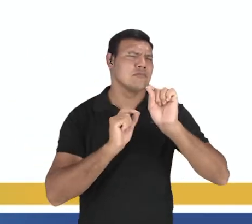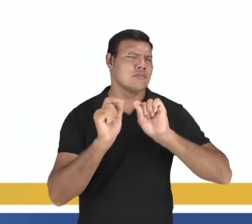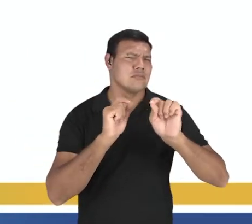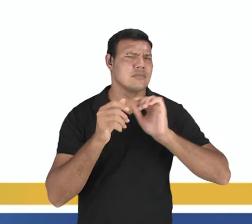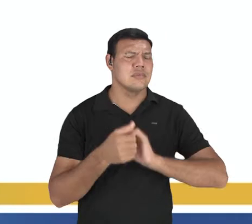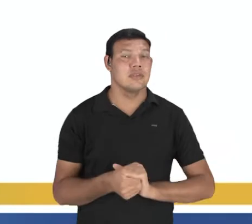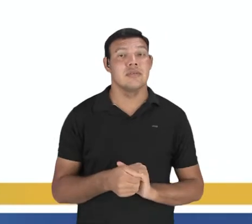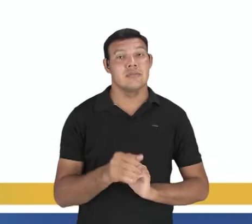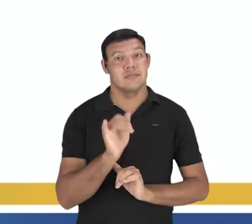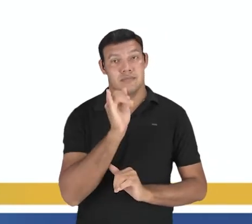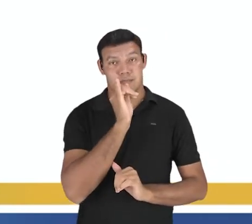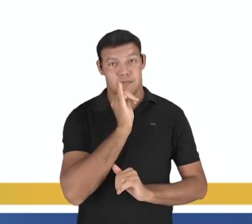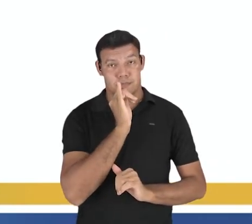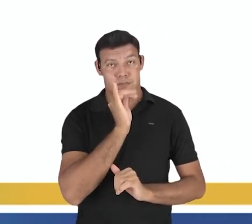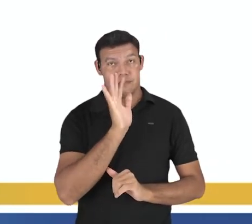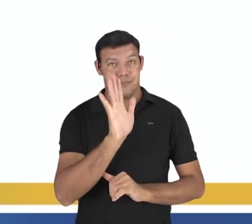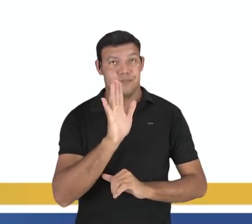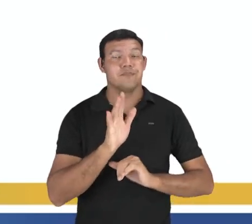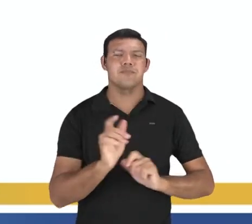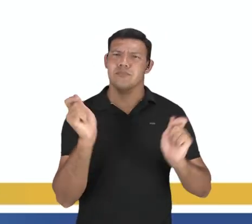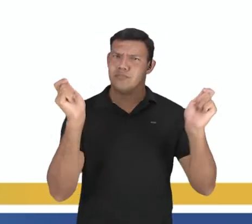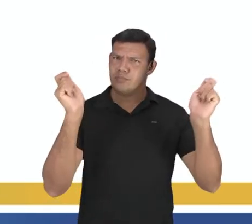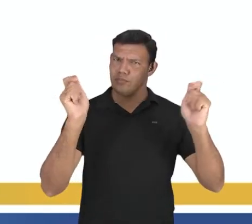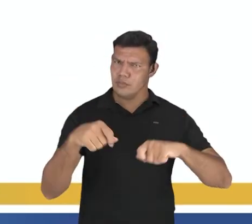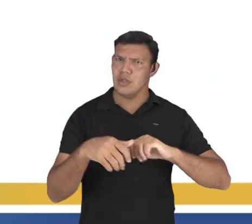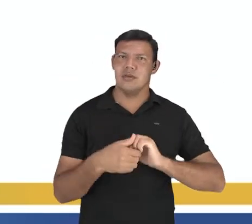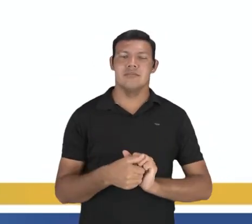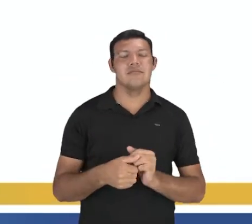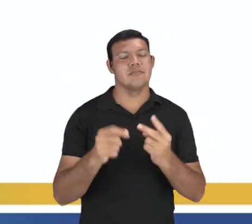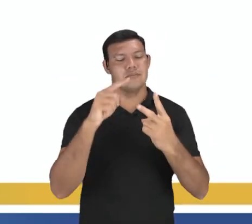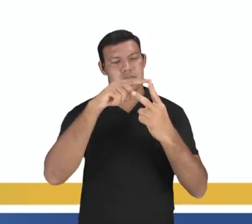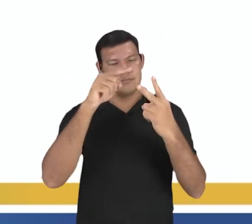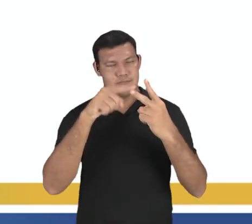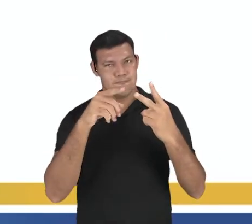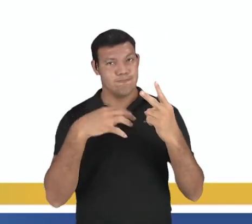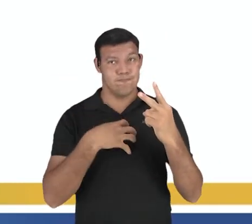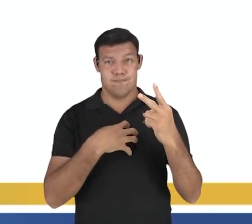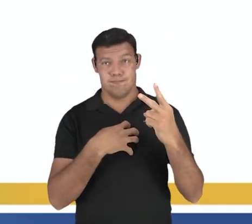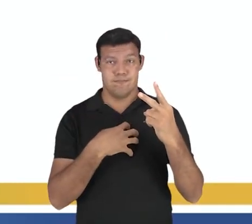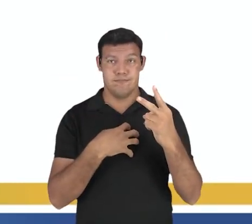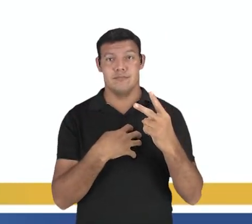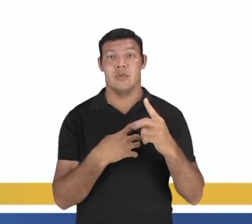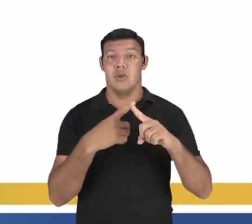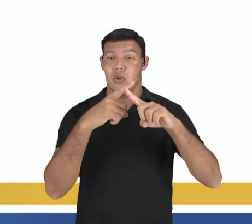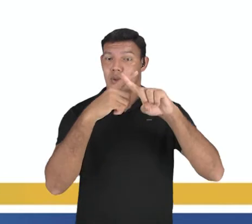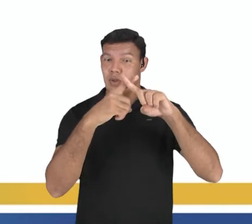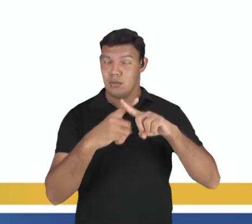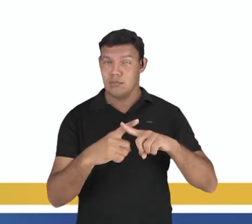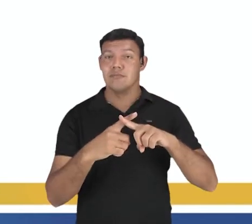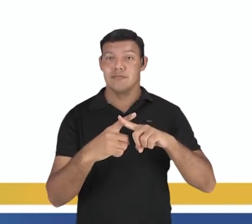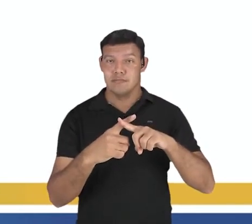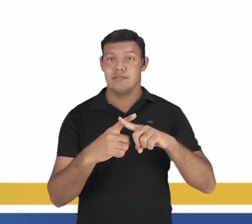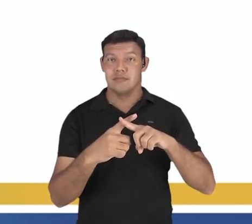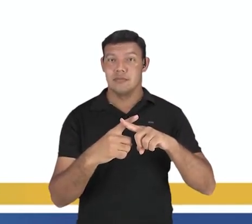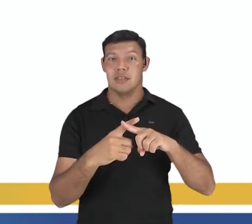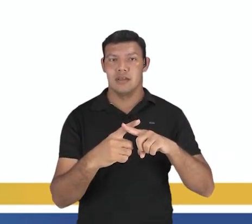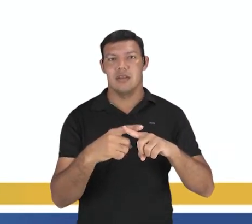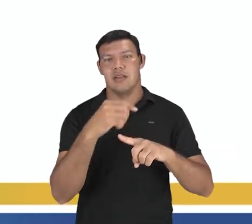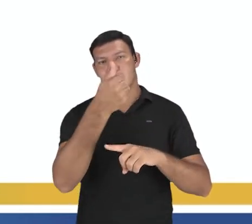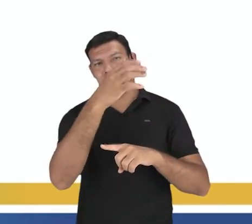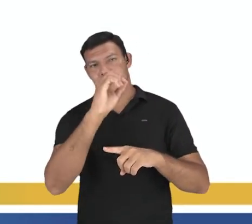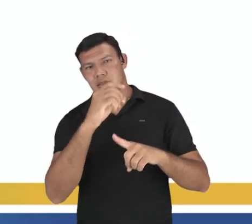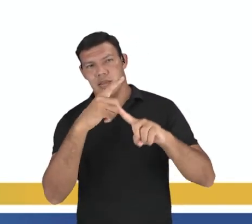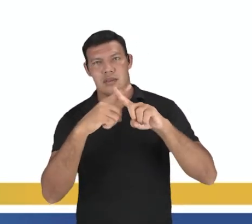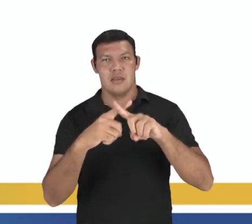seguinte gente eu posso fazer também aí de duas maneiras quando eu estou fazendo multiplicação por múltiplos de 10 né